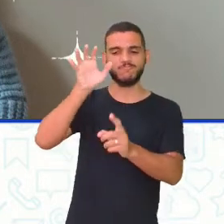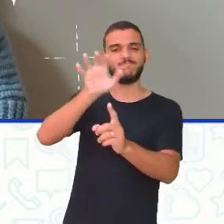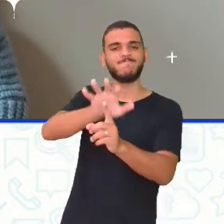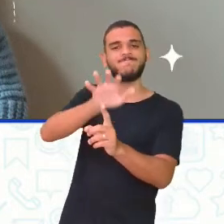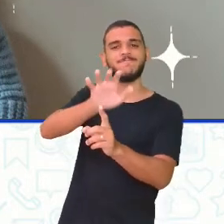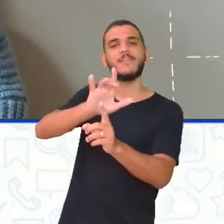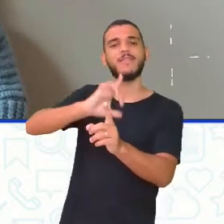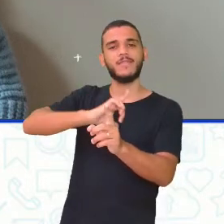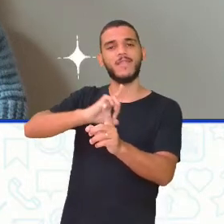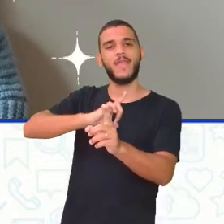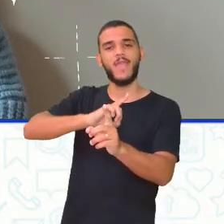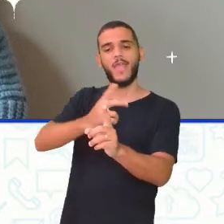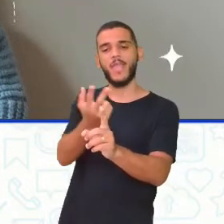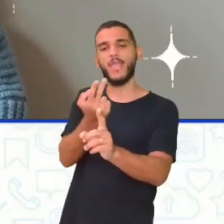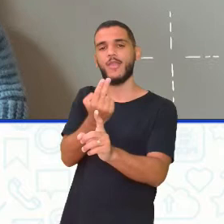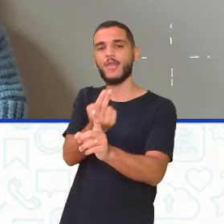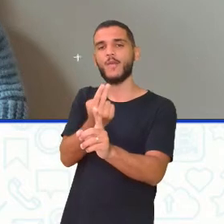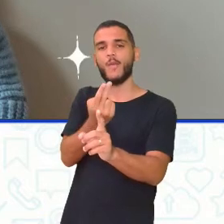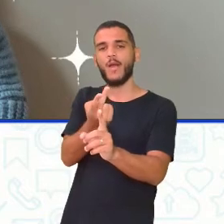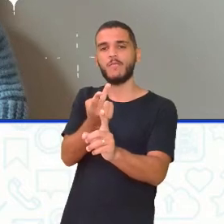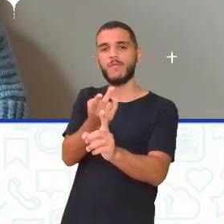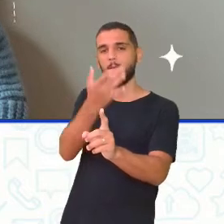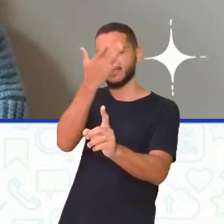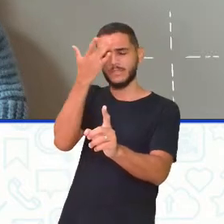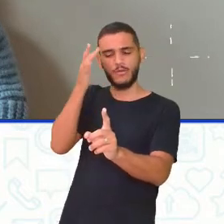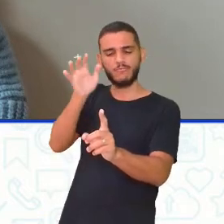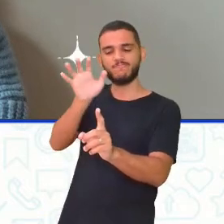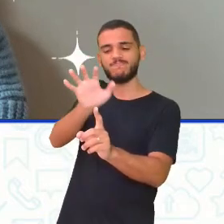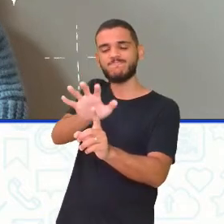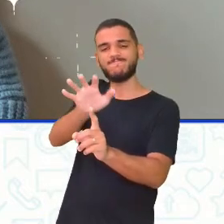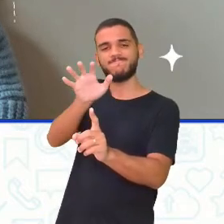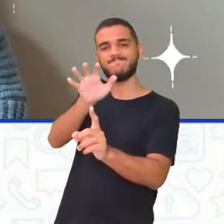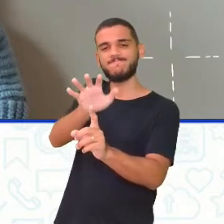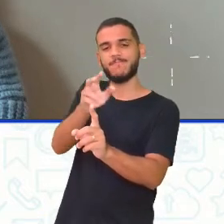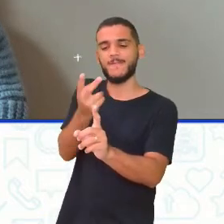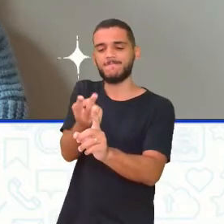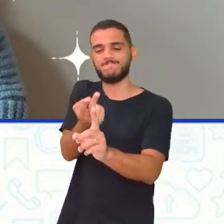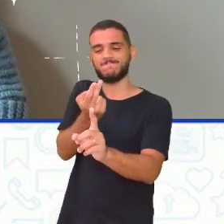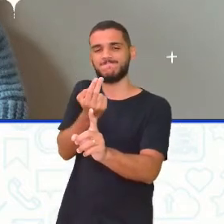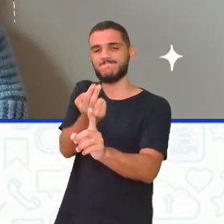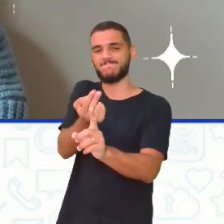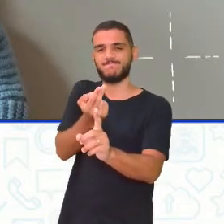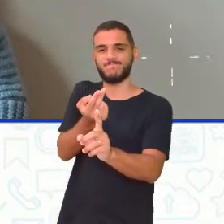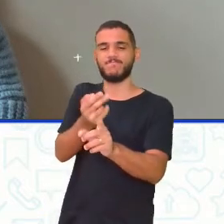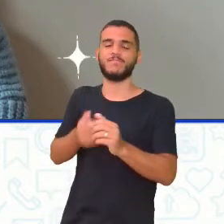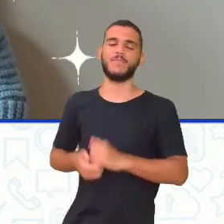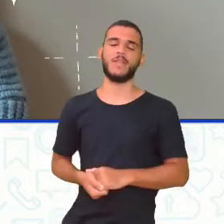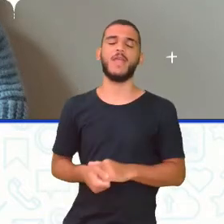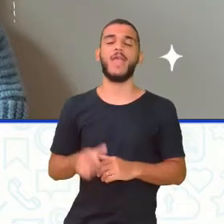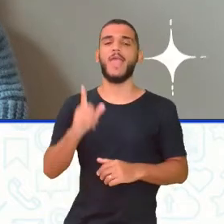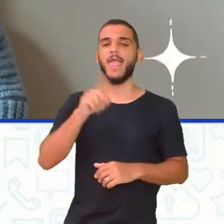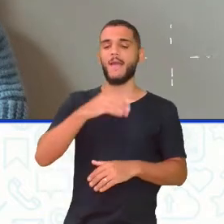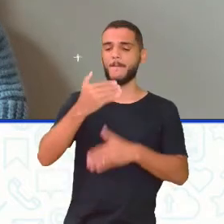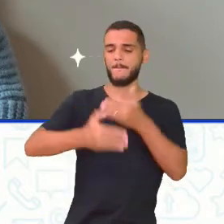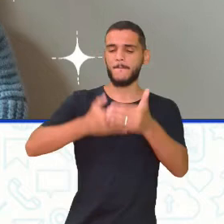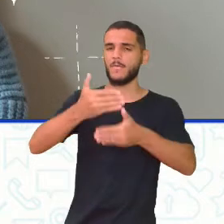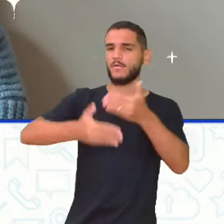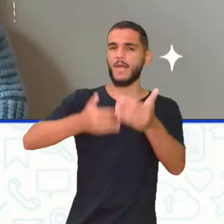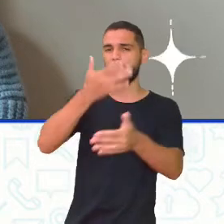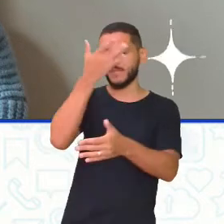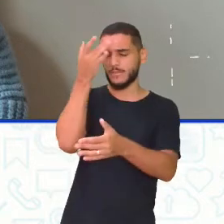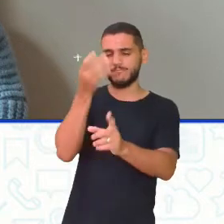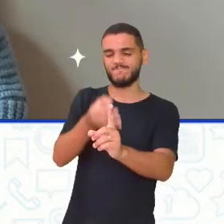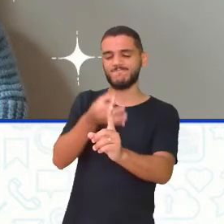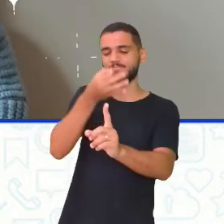pensar como você induz. Então, é um processo intenso de persuasão, né, do indivíduo que está lendo